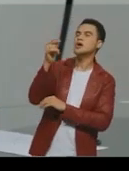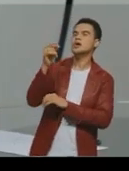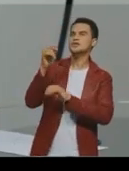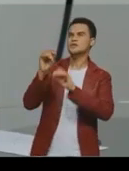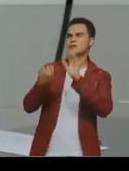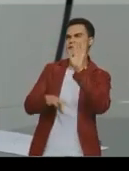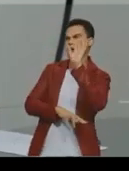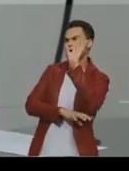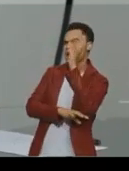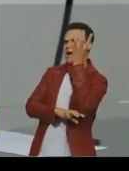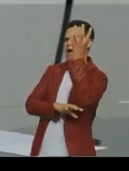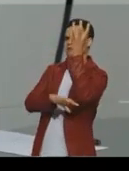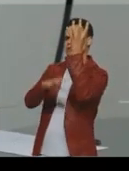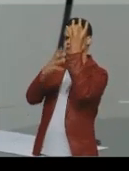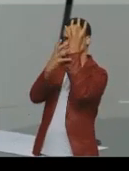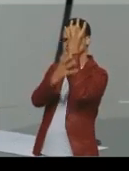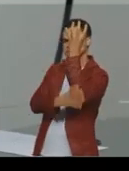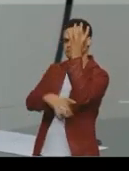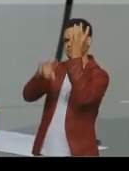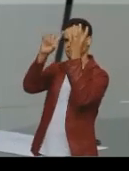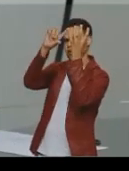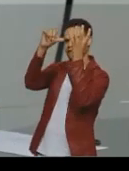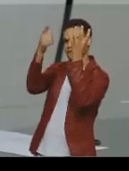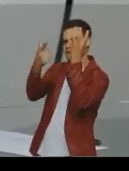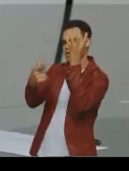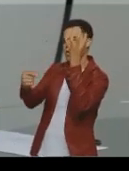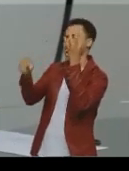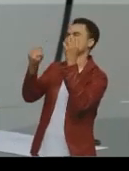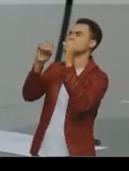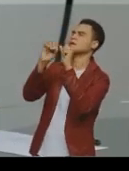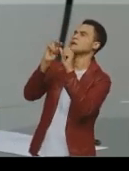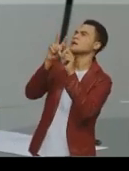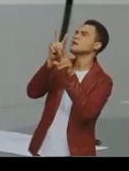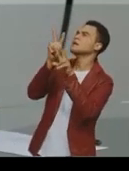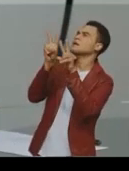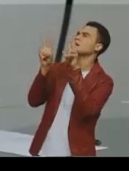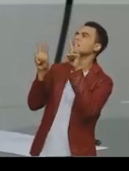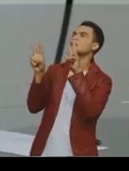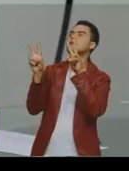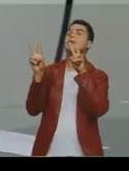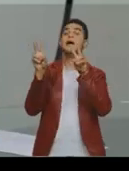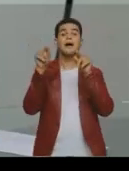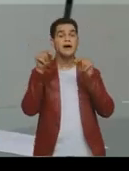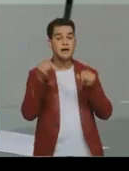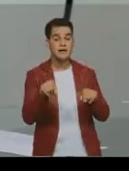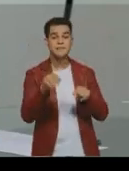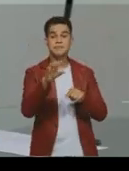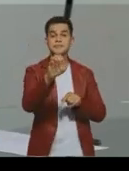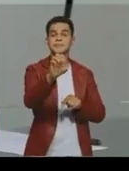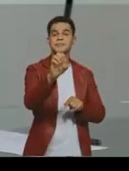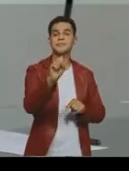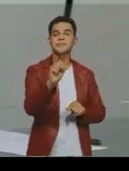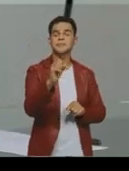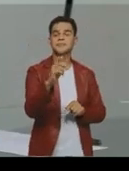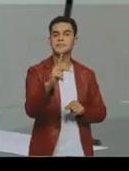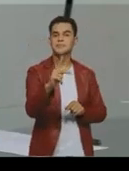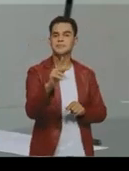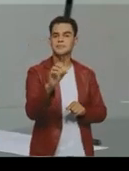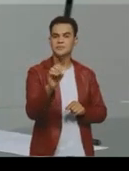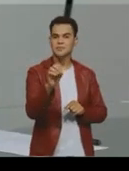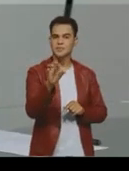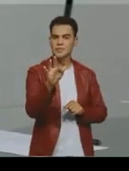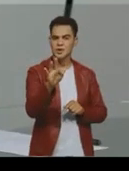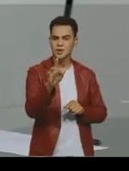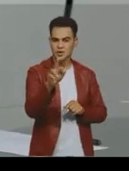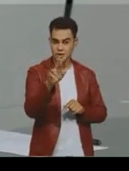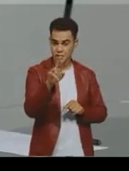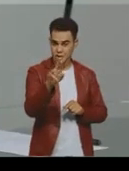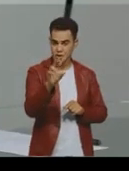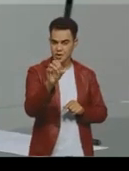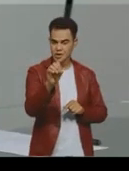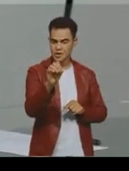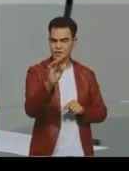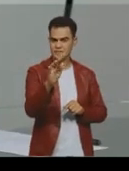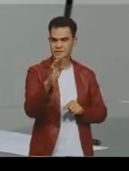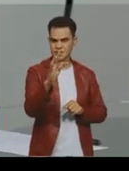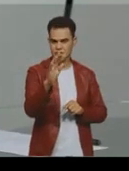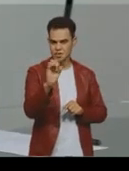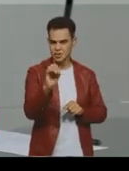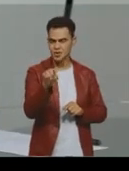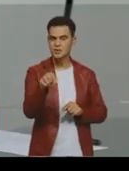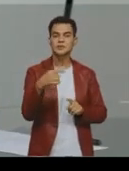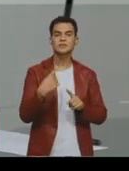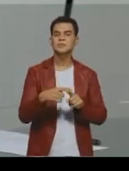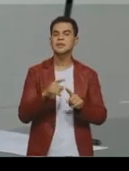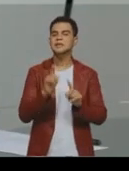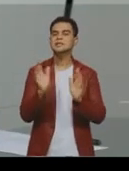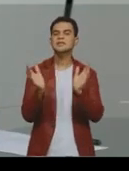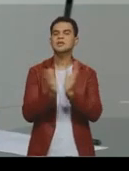tronco, as folhas, isso vai ser o quê? A fase esporófito, que nesses outros grupos de plantas, essa